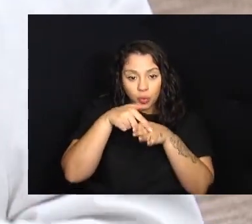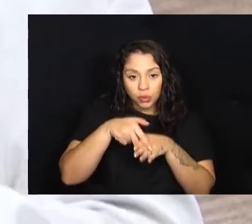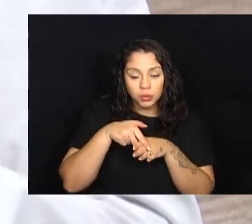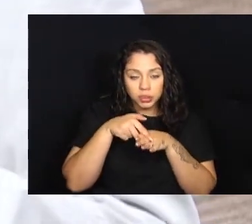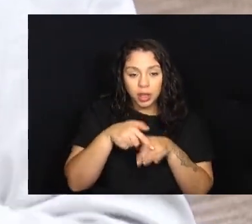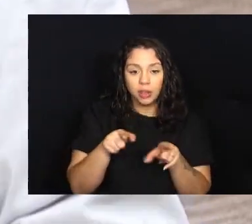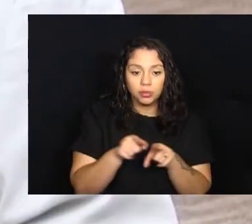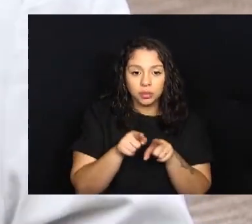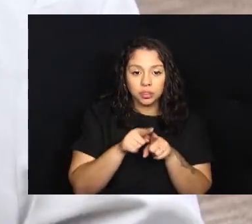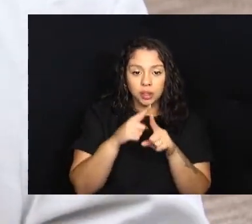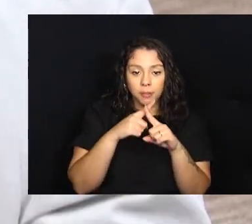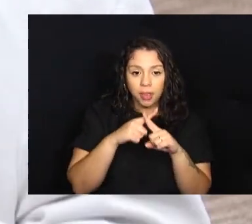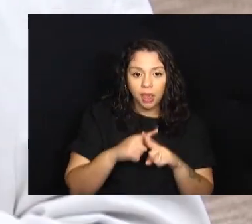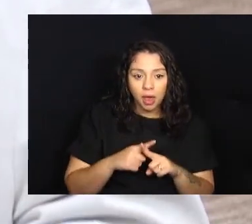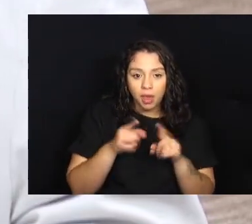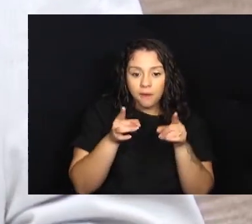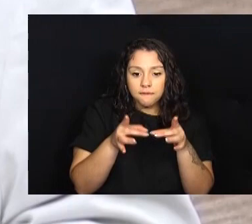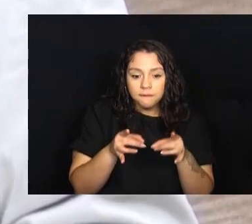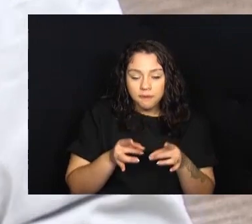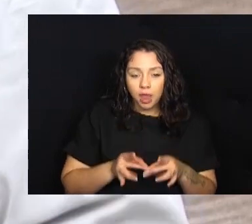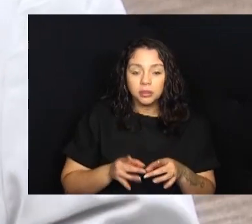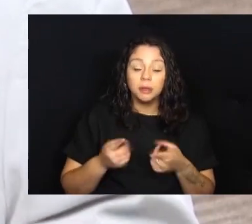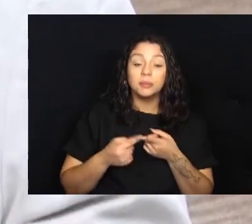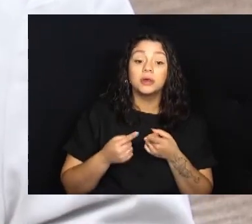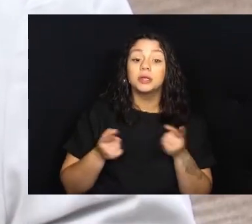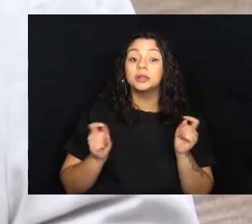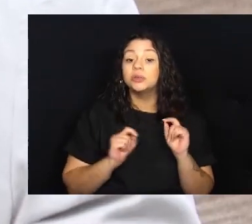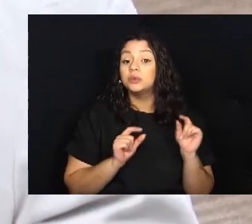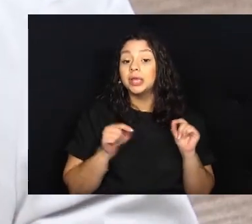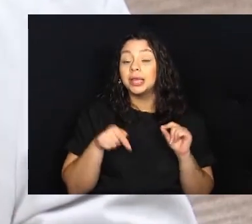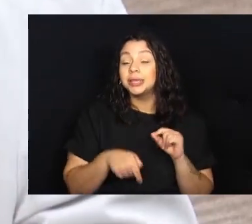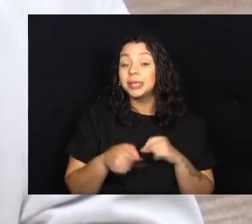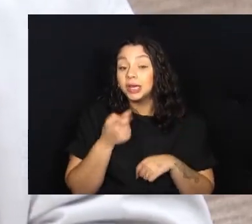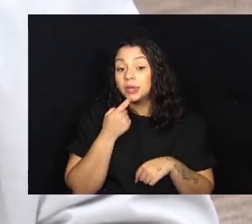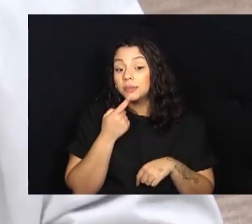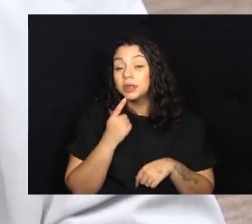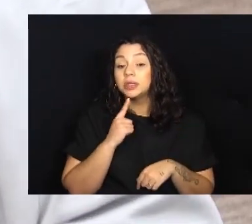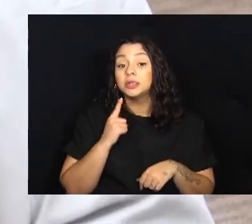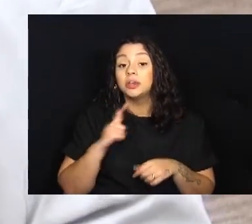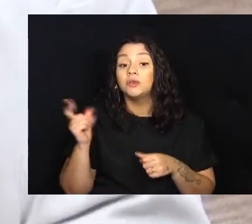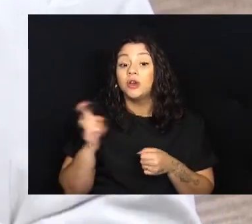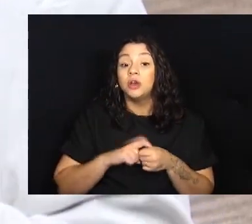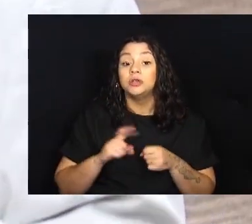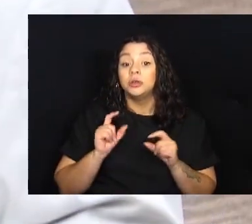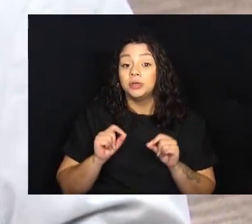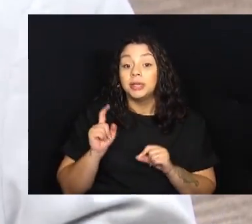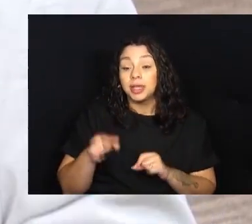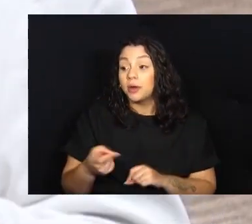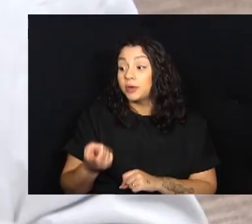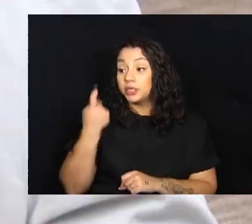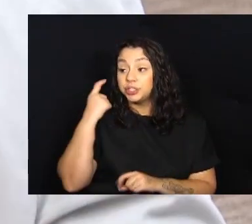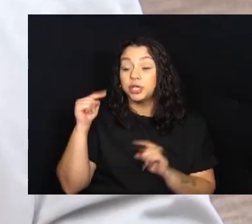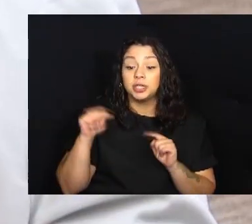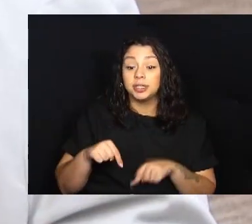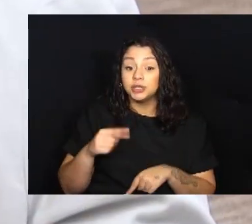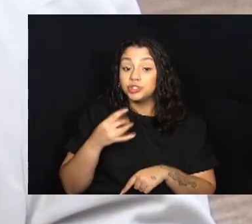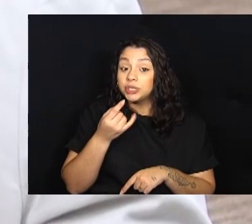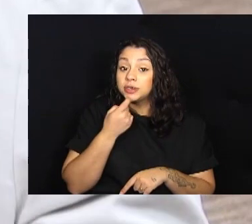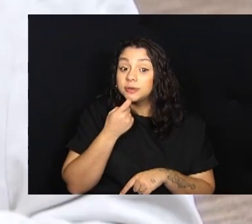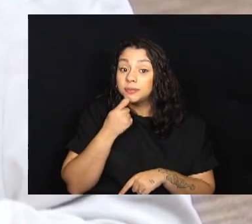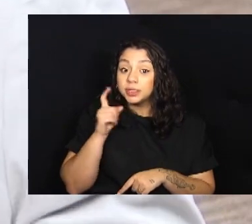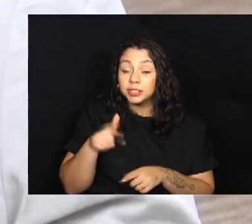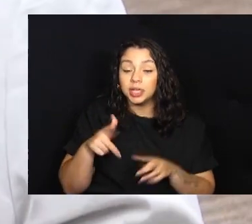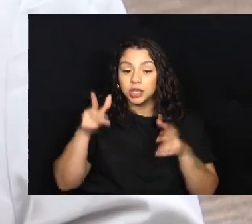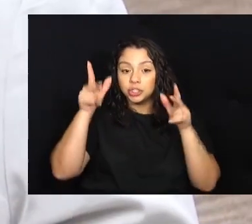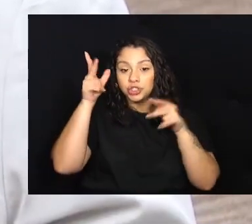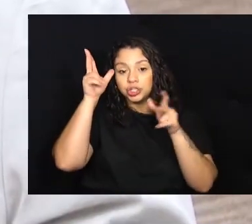rodeio, leilões, provas equestres. Para quê? Para a gente poder trazer para Campinas de volta a origem de Campinas, que é